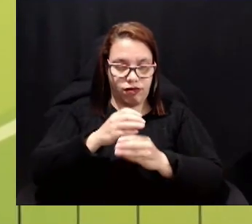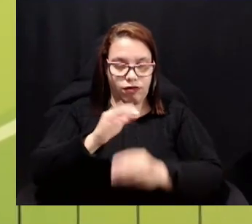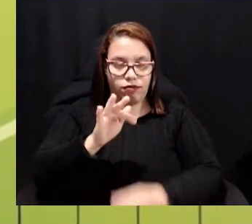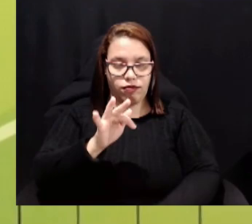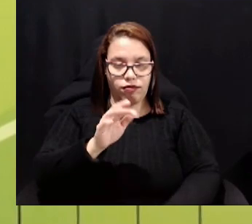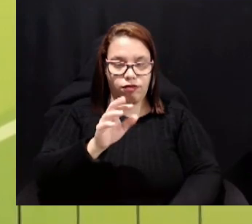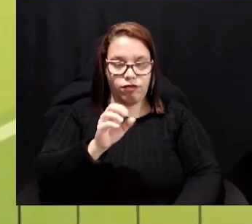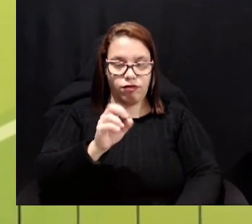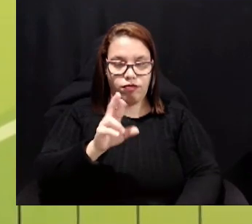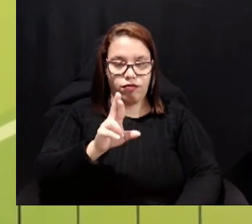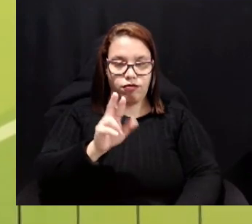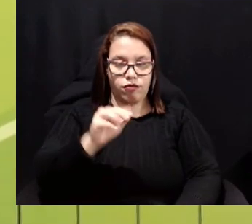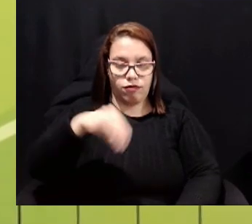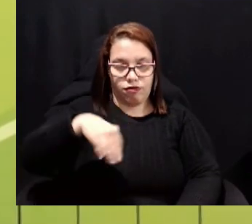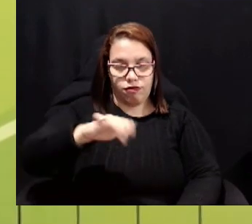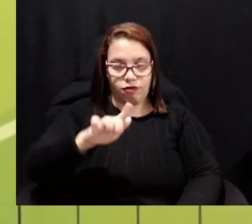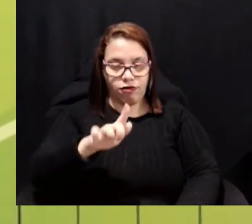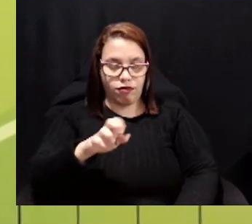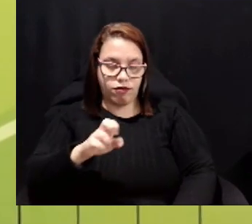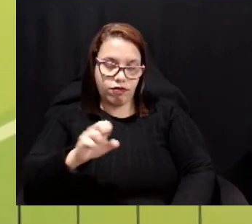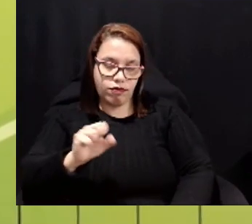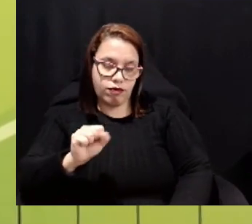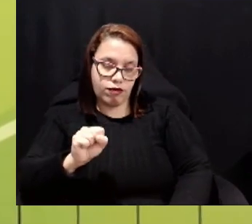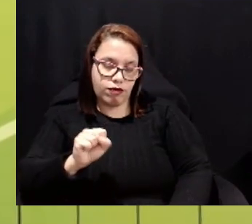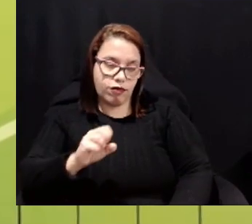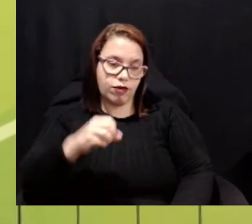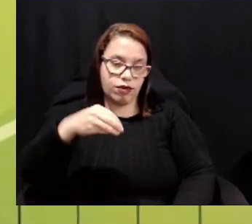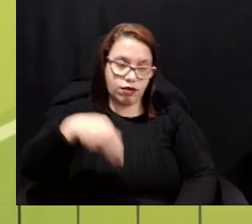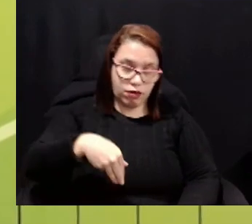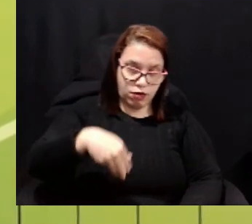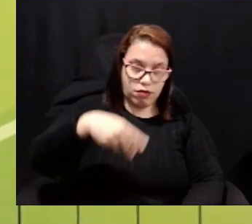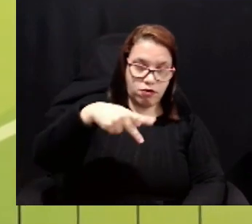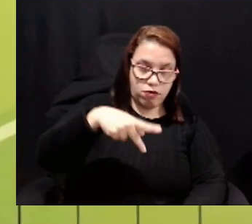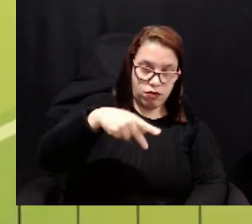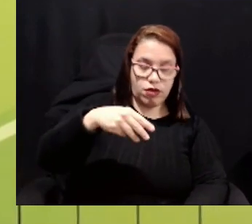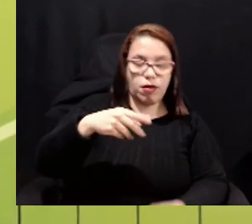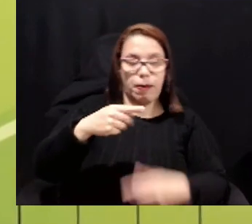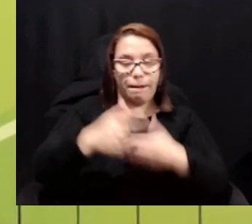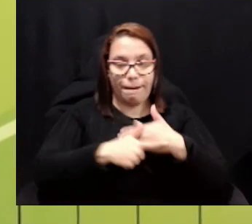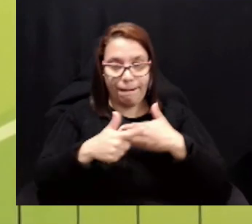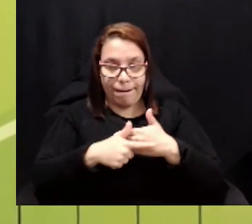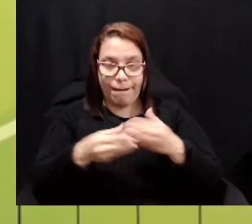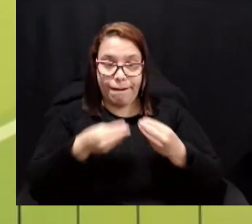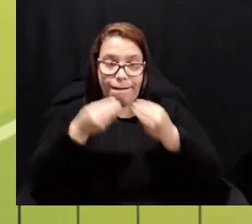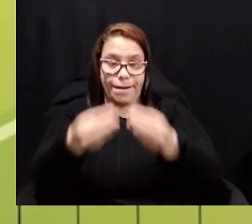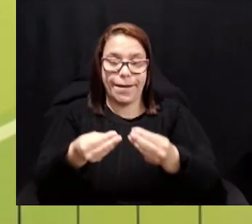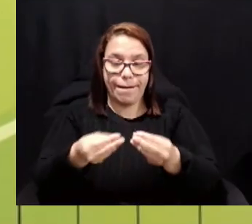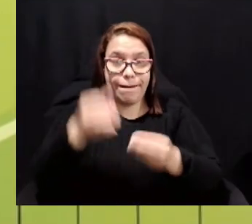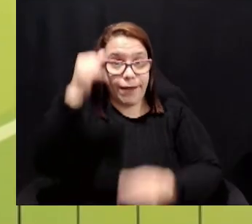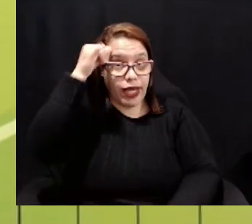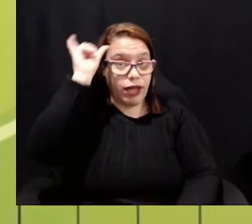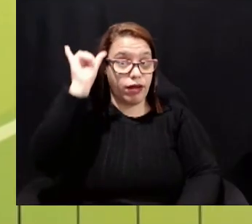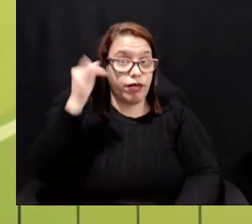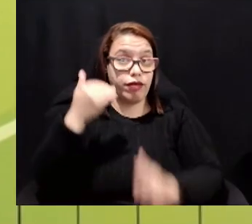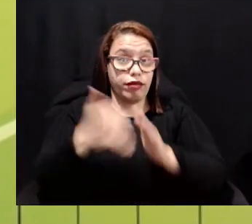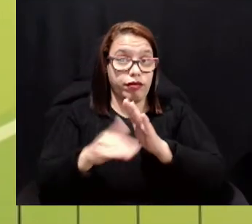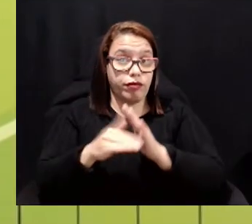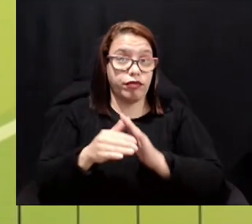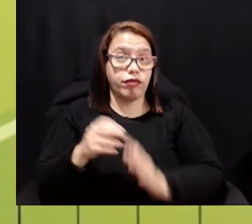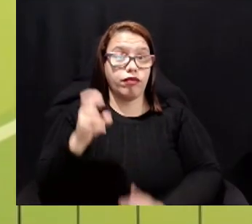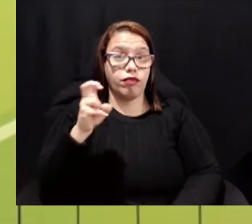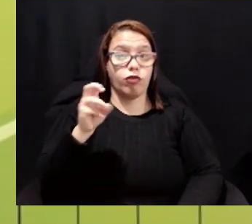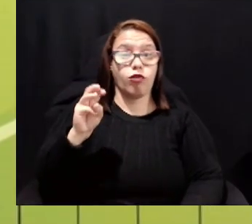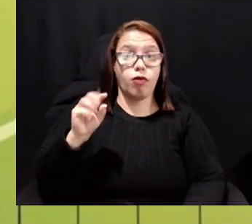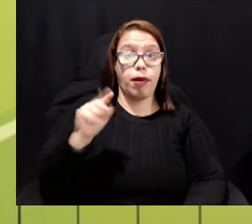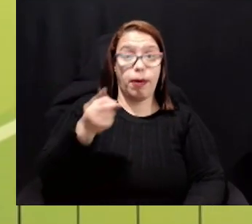da Formitex, grupo da qual a MD Papéis faz parte, e graças ao programa a empresa conseguiu evitar o envio de